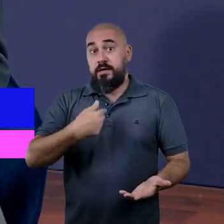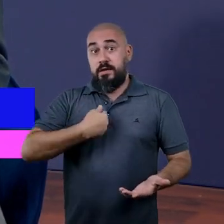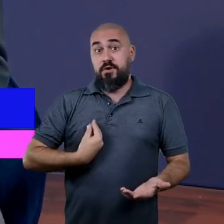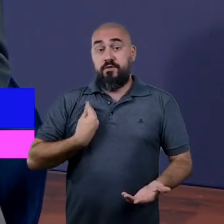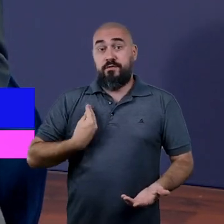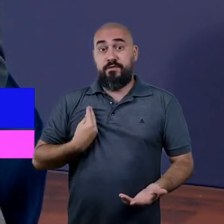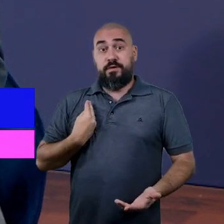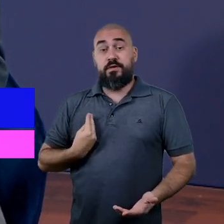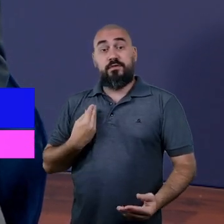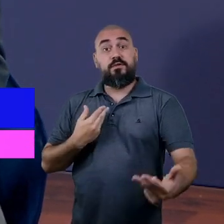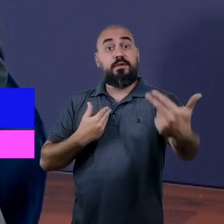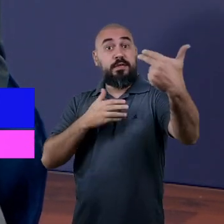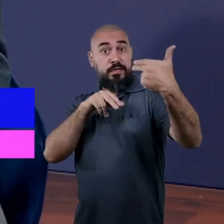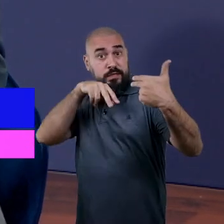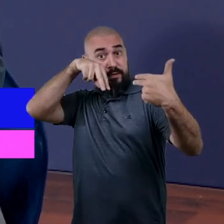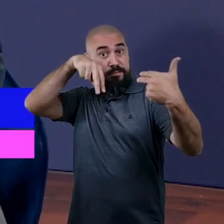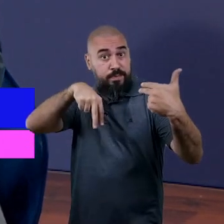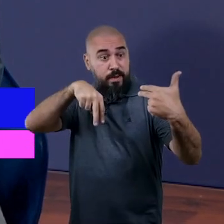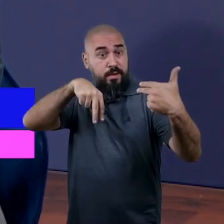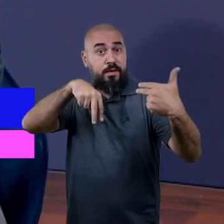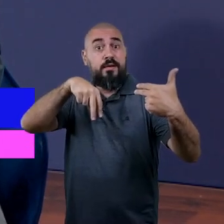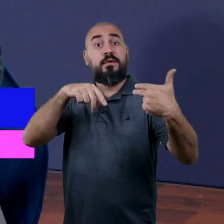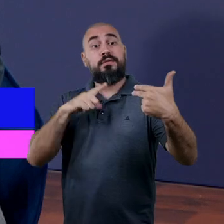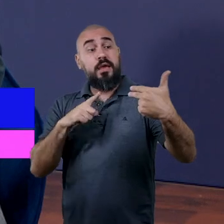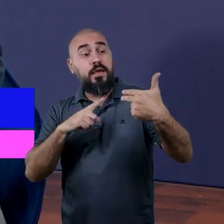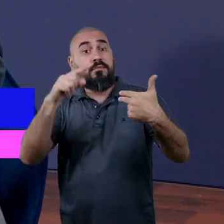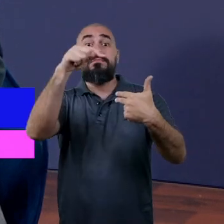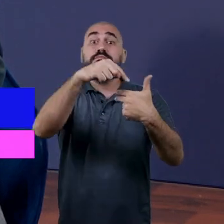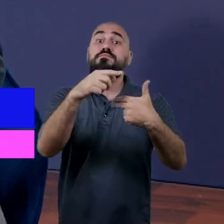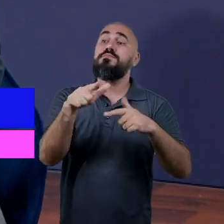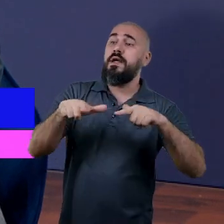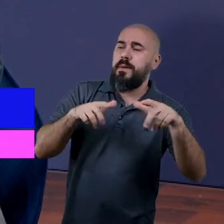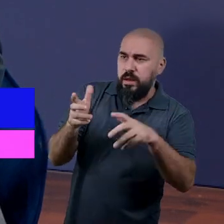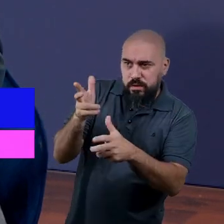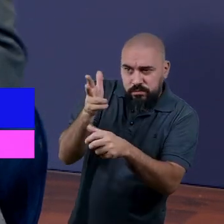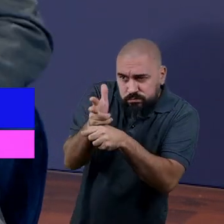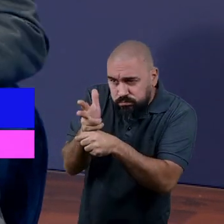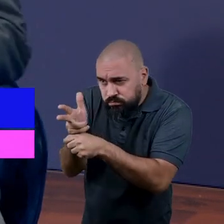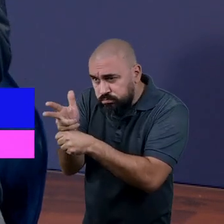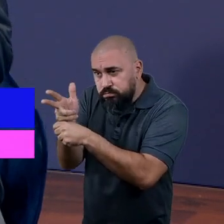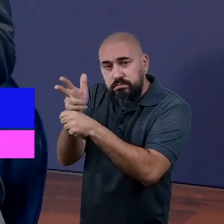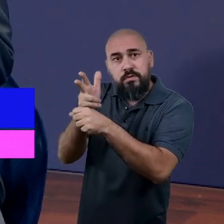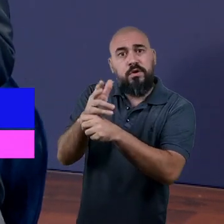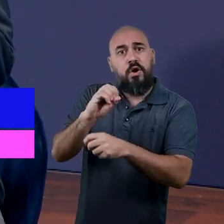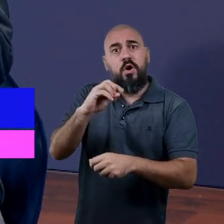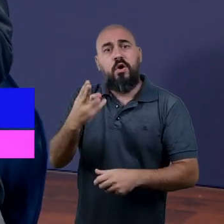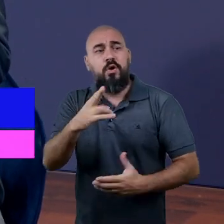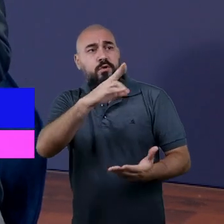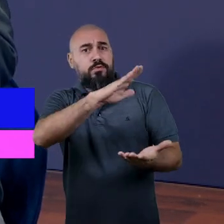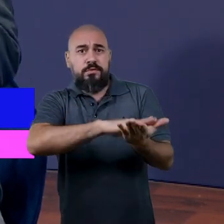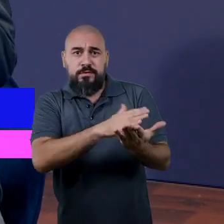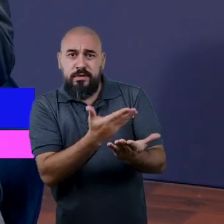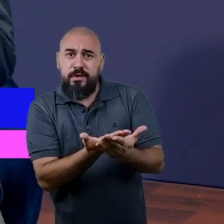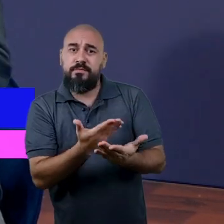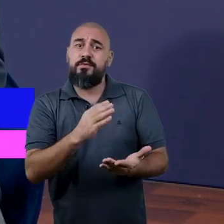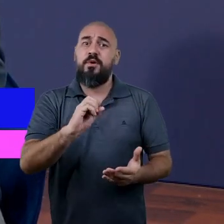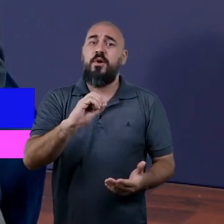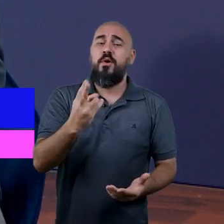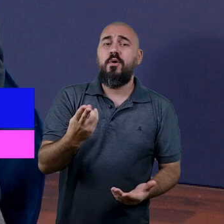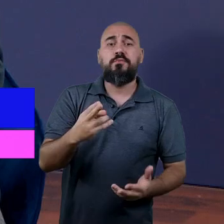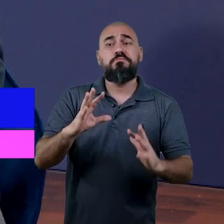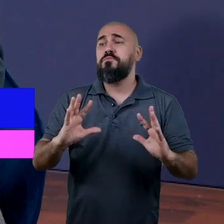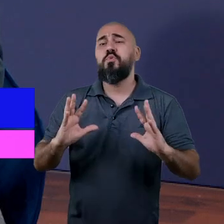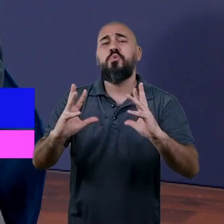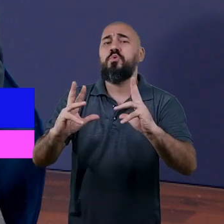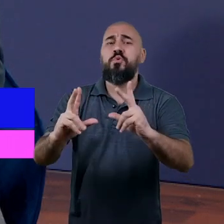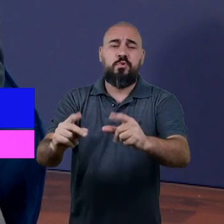estamos unidos no mesmo propósito, que é apresentar esperança e salvação para cada pessoa, para cada ser